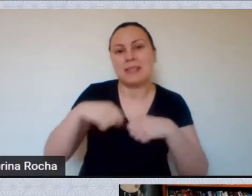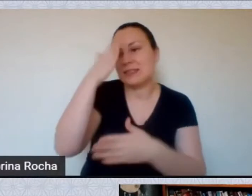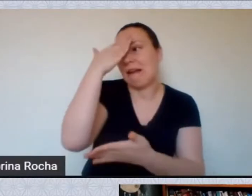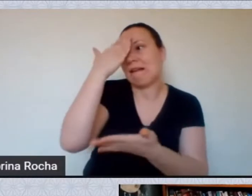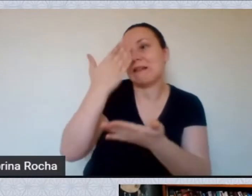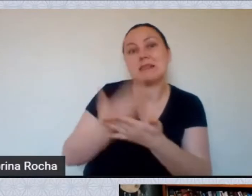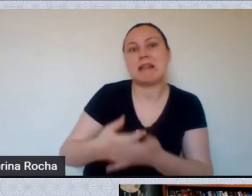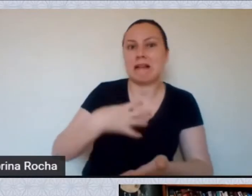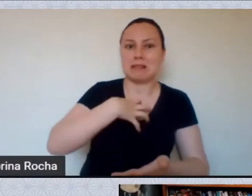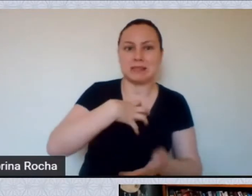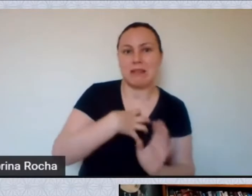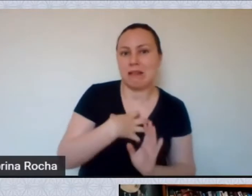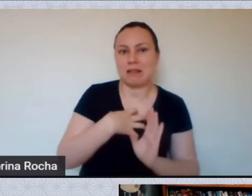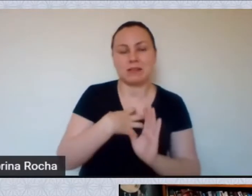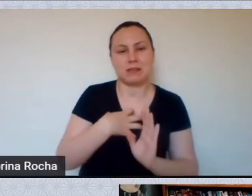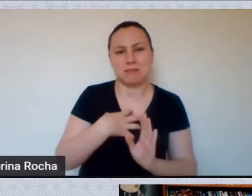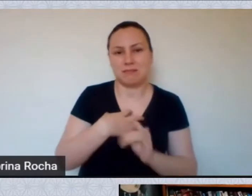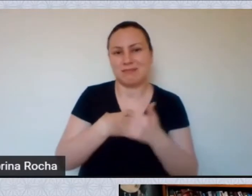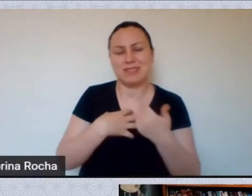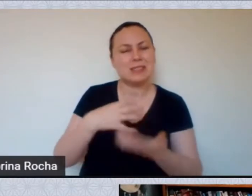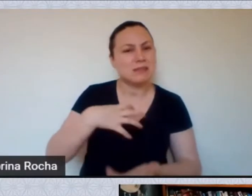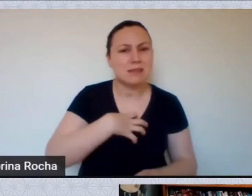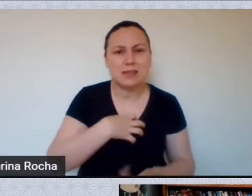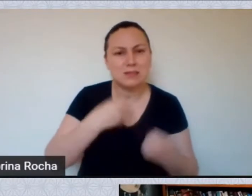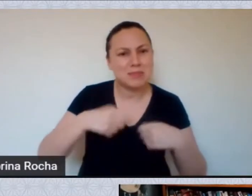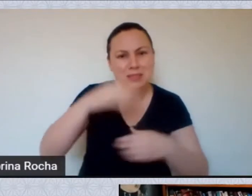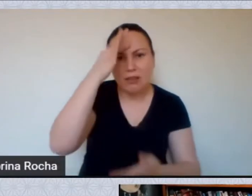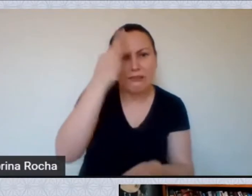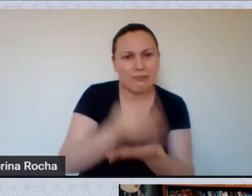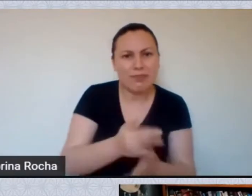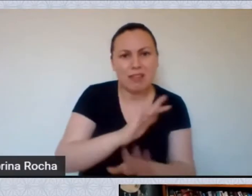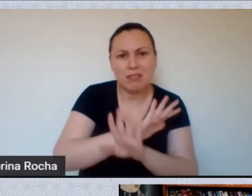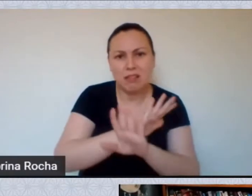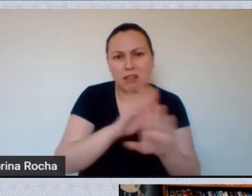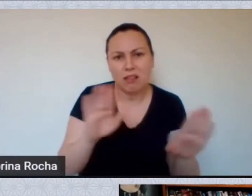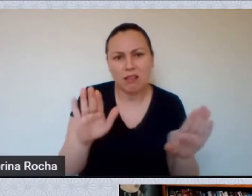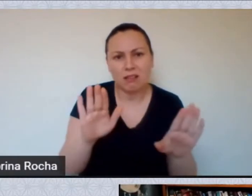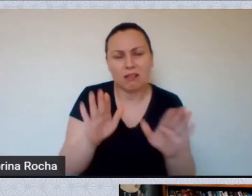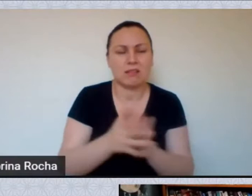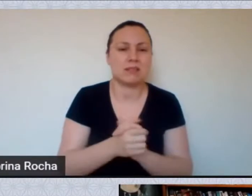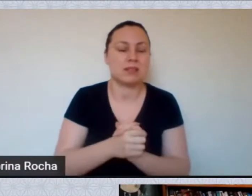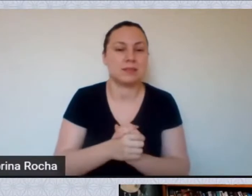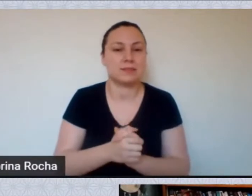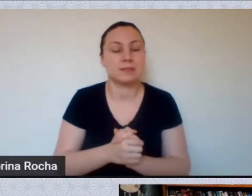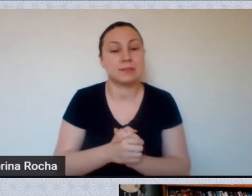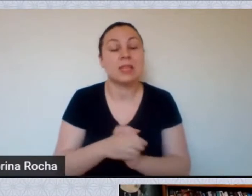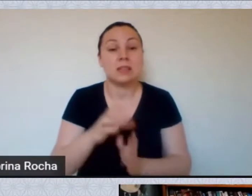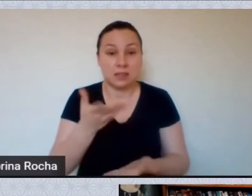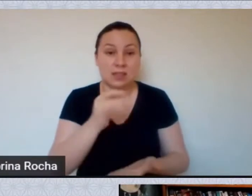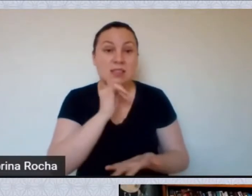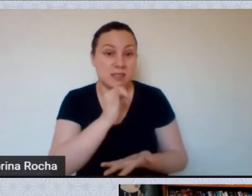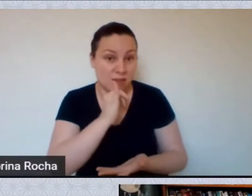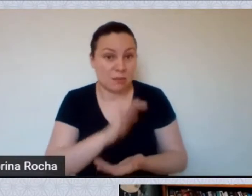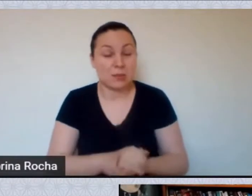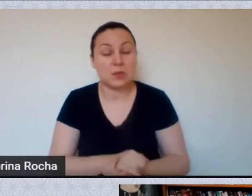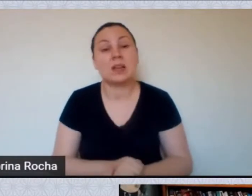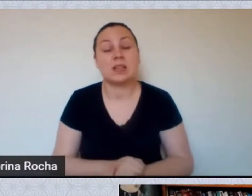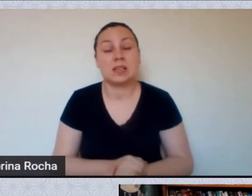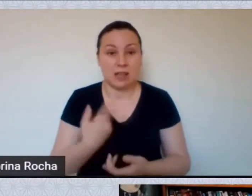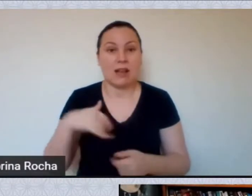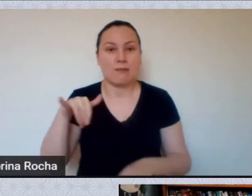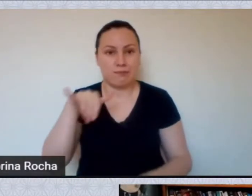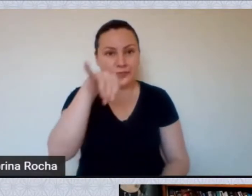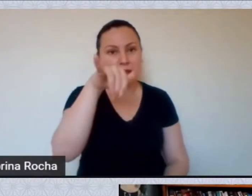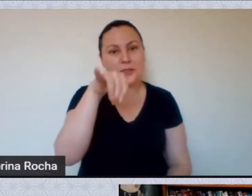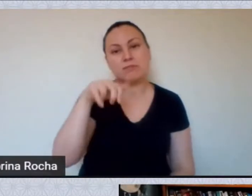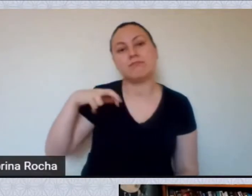independe da fé, entendeu? Então, ou você entra num avião porque você sabe que o avião vai funcionar e que é um